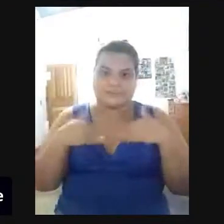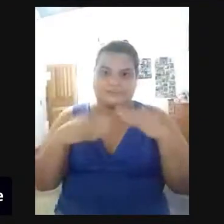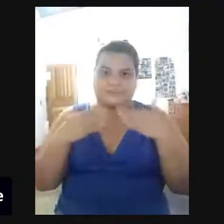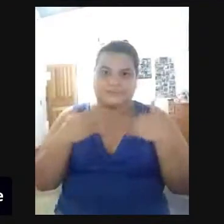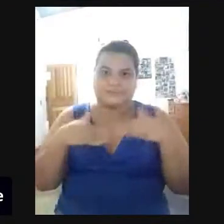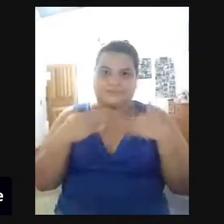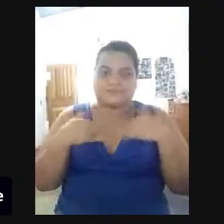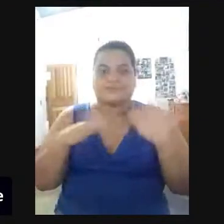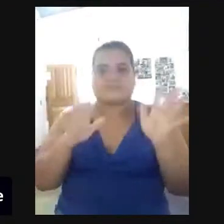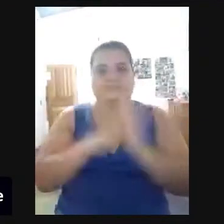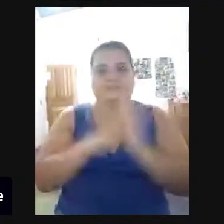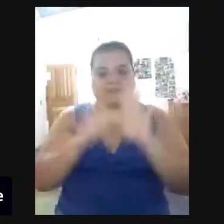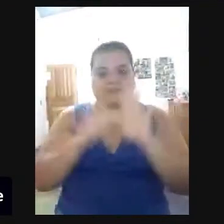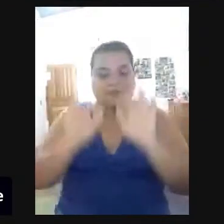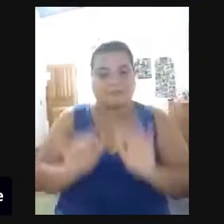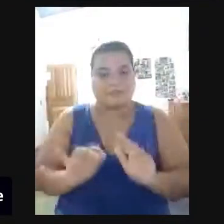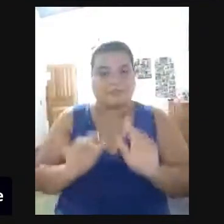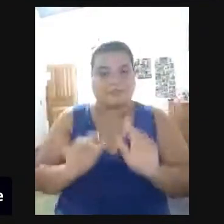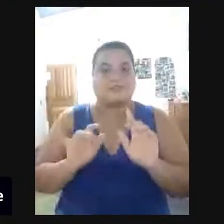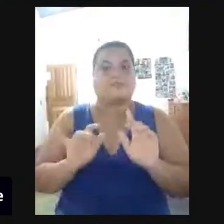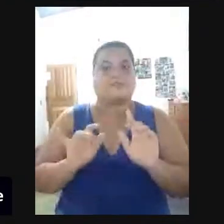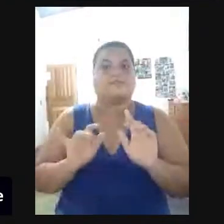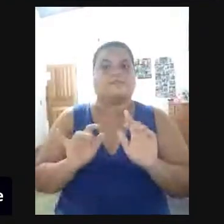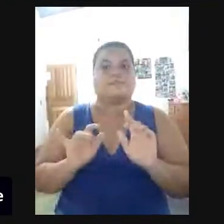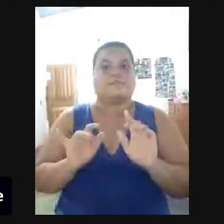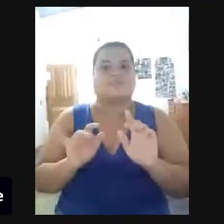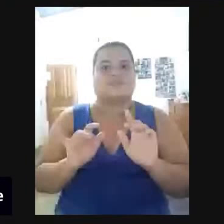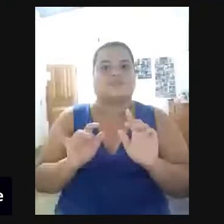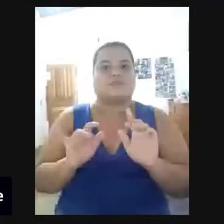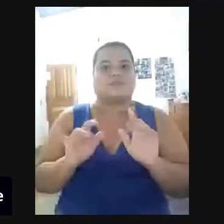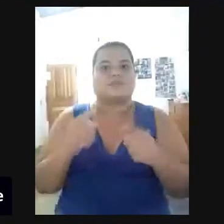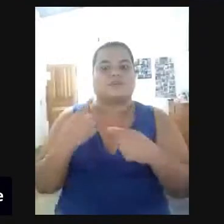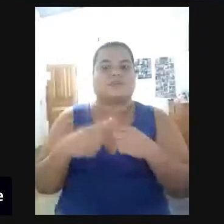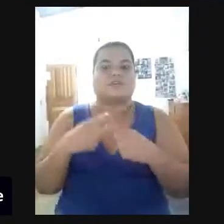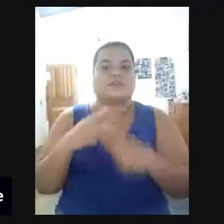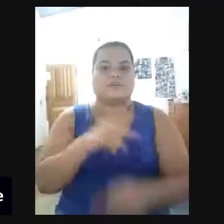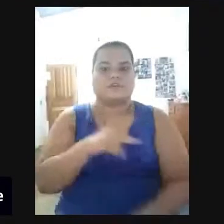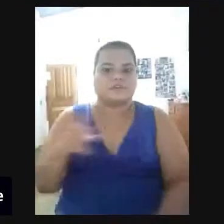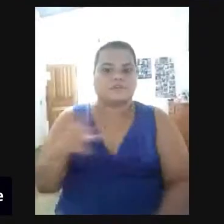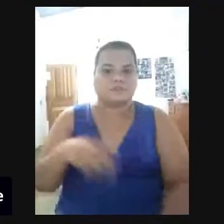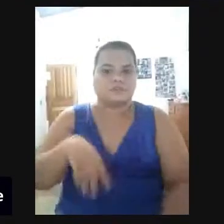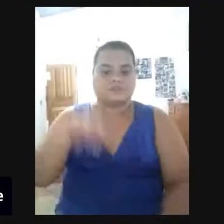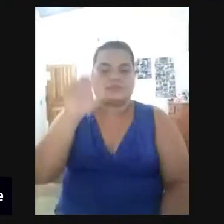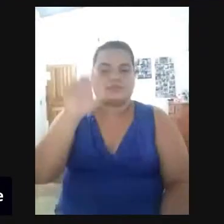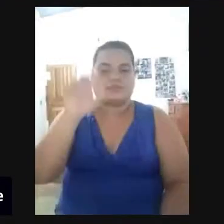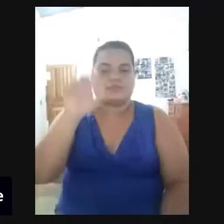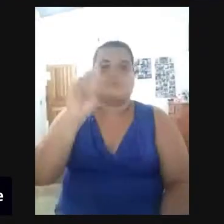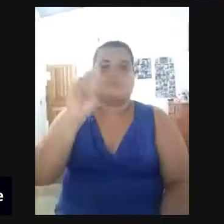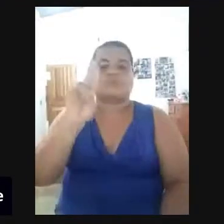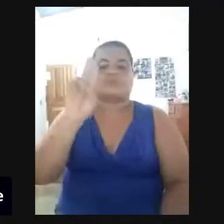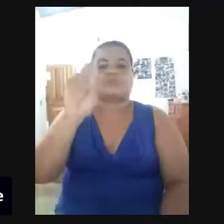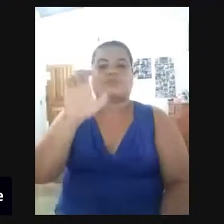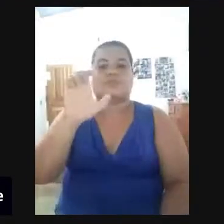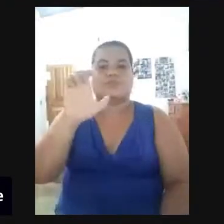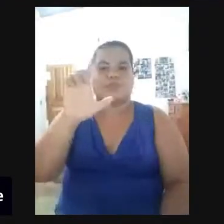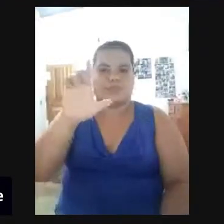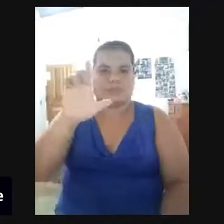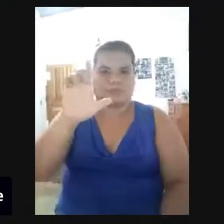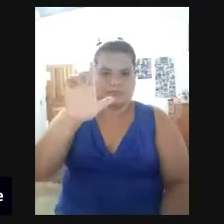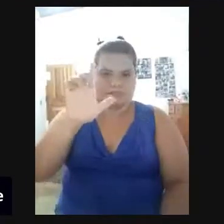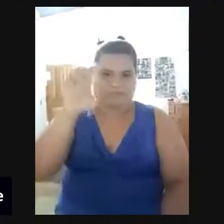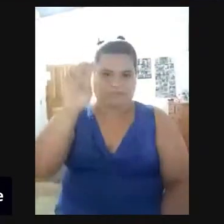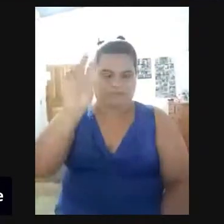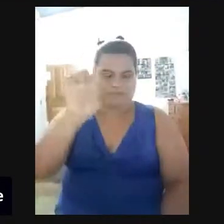do chat, tá? Vocês fiquem aí, que a professora Suelen vai fazer as considerações finais. Nós vamos ainda passar